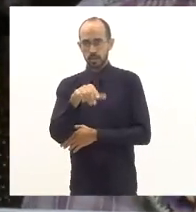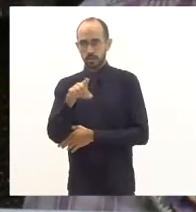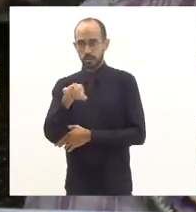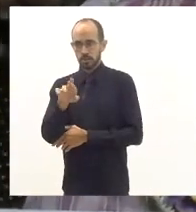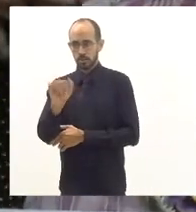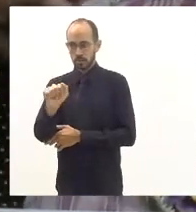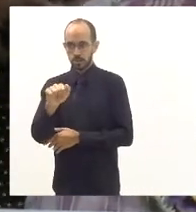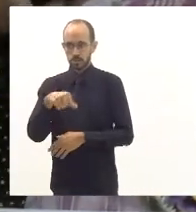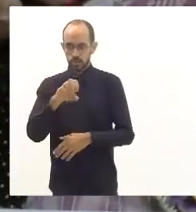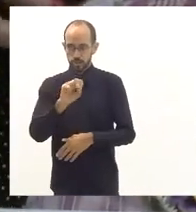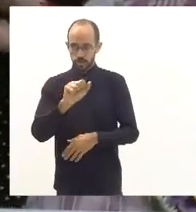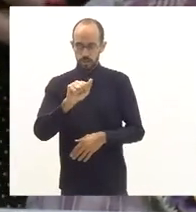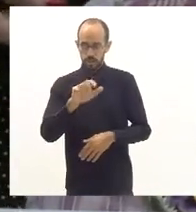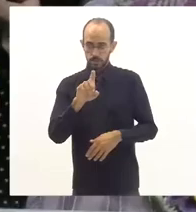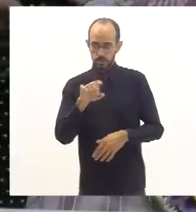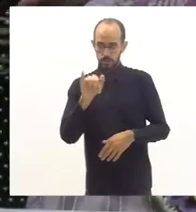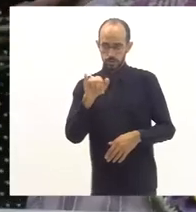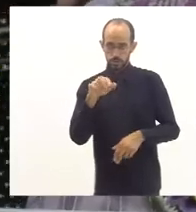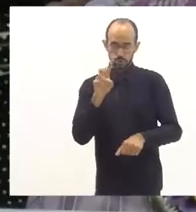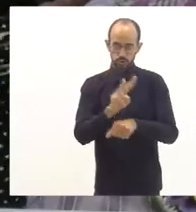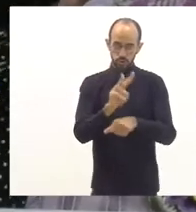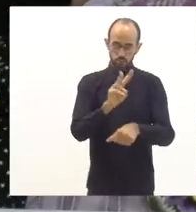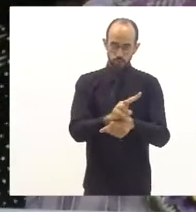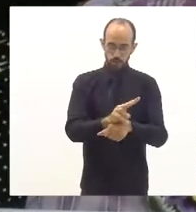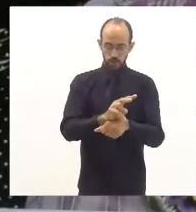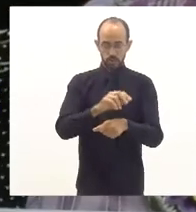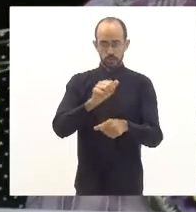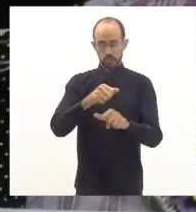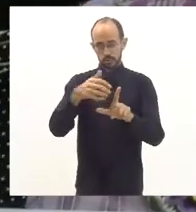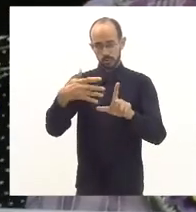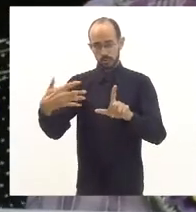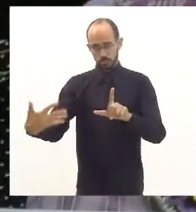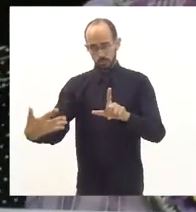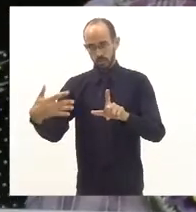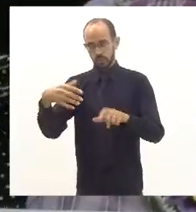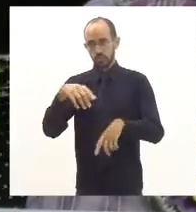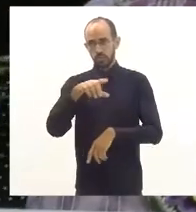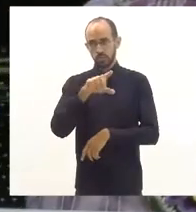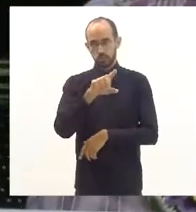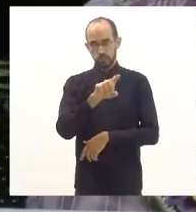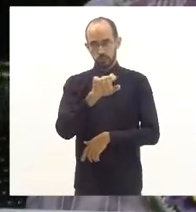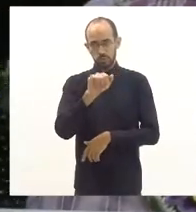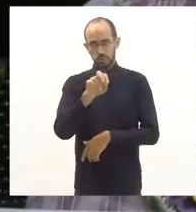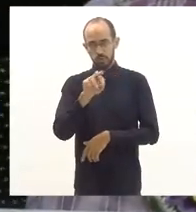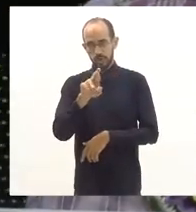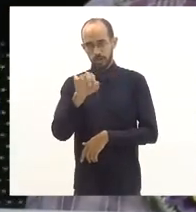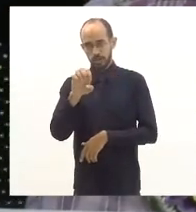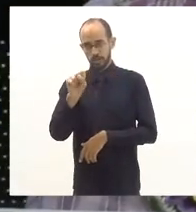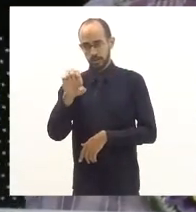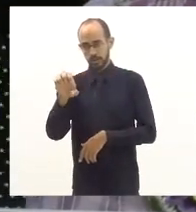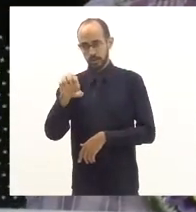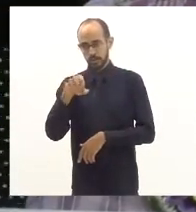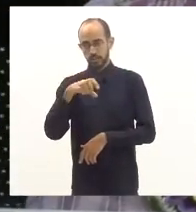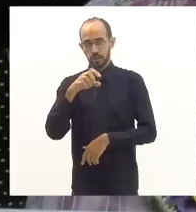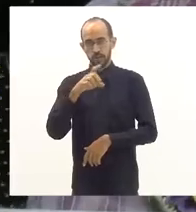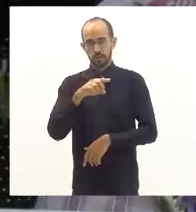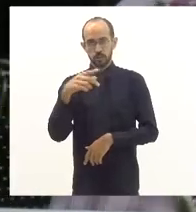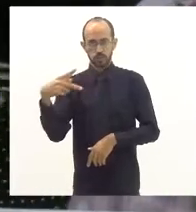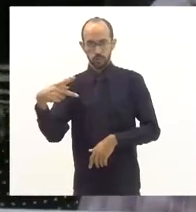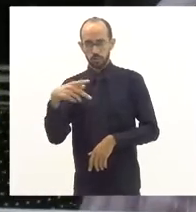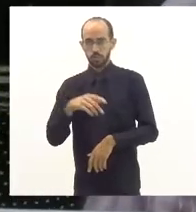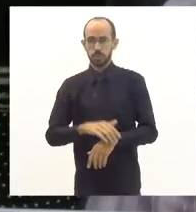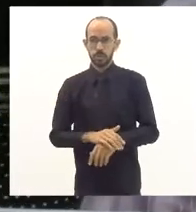de Defesa dos Direitos Homoafetivos e Diversidade Sexual, no DIVES, da Defensoria Pública. Mirela Assad está aqui